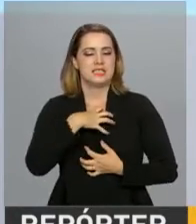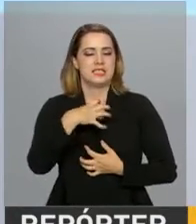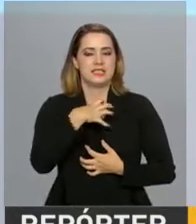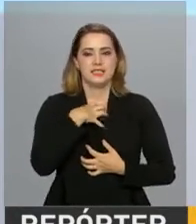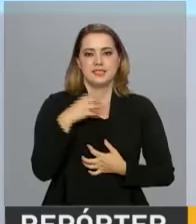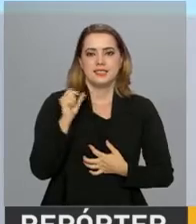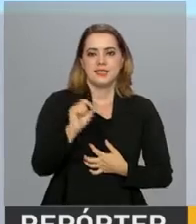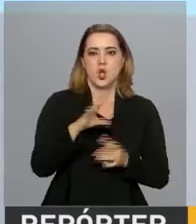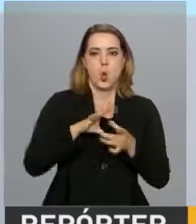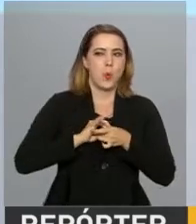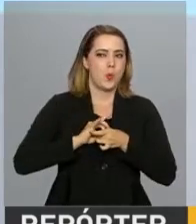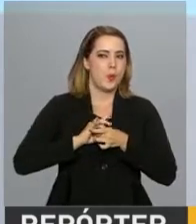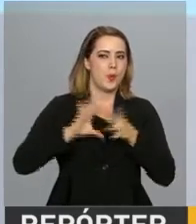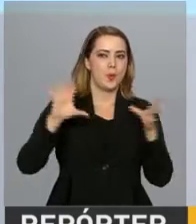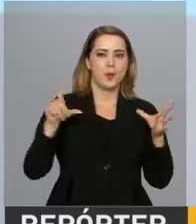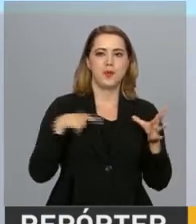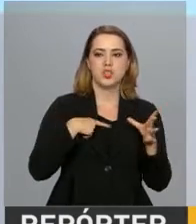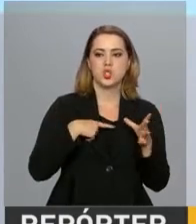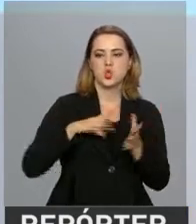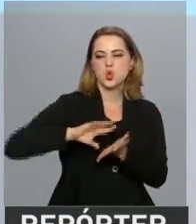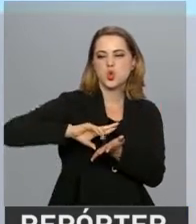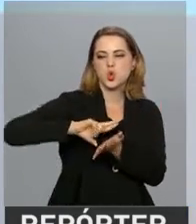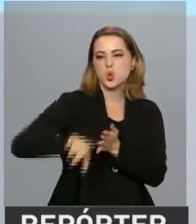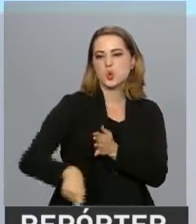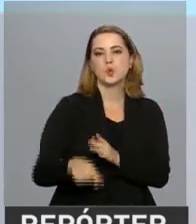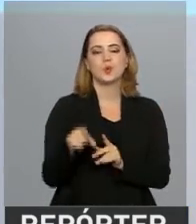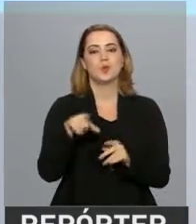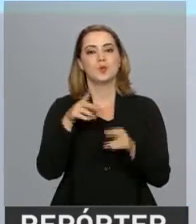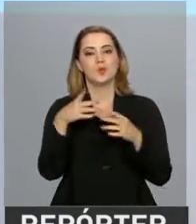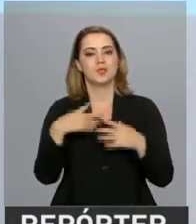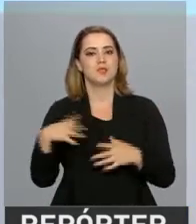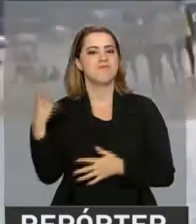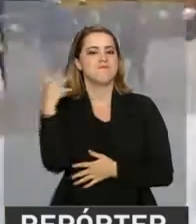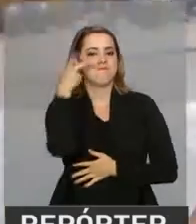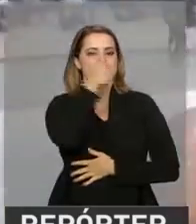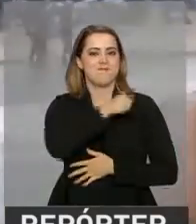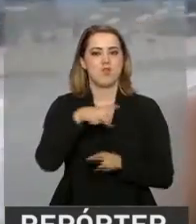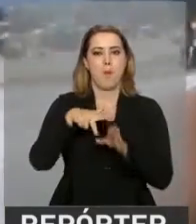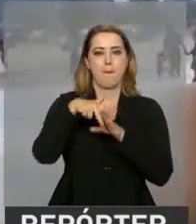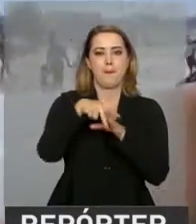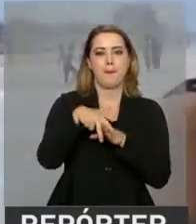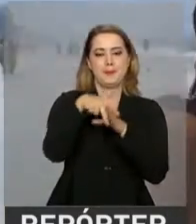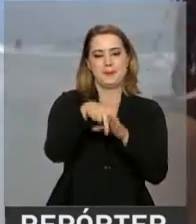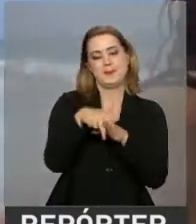assim, liberta das coisas. Foi maravilhoso andar a cavalo.